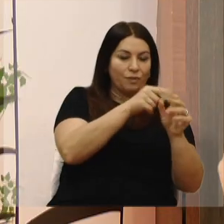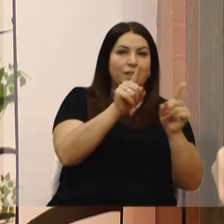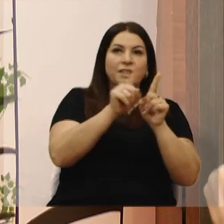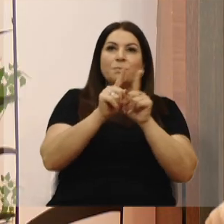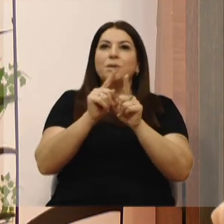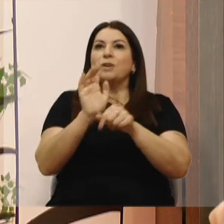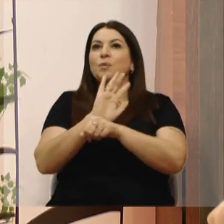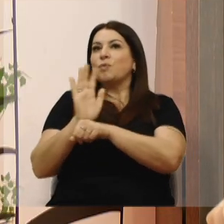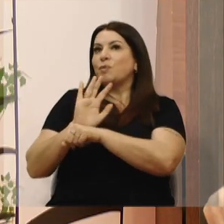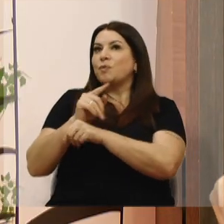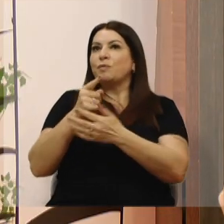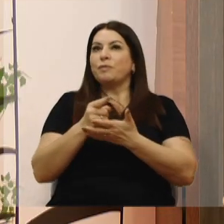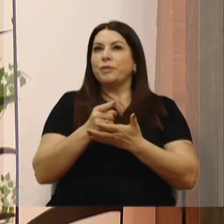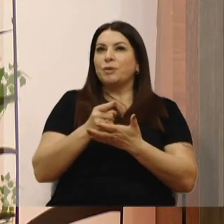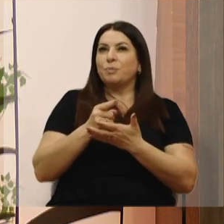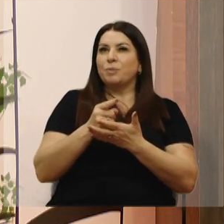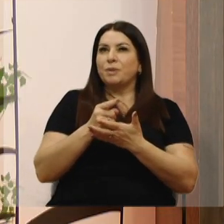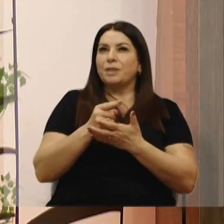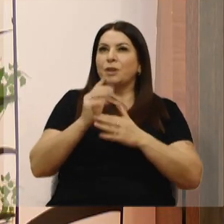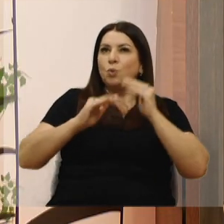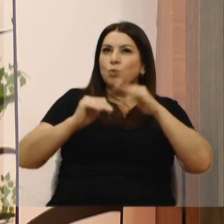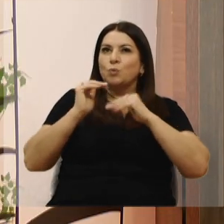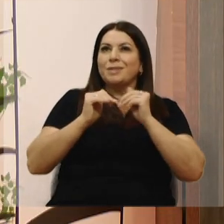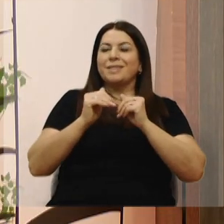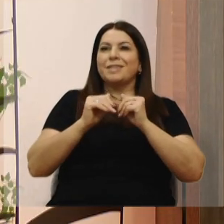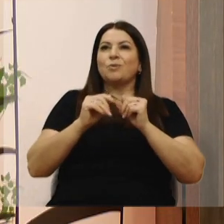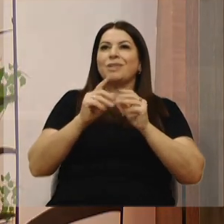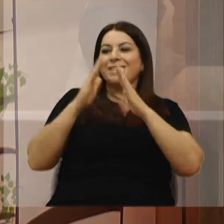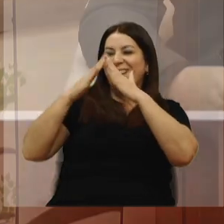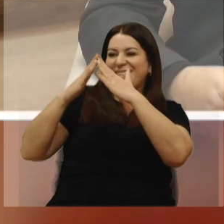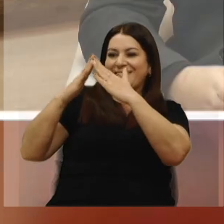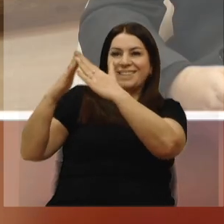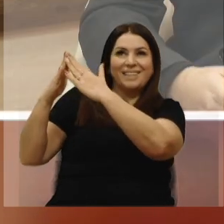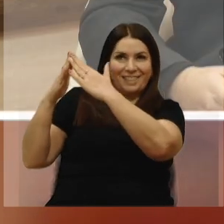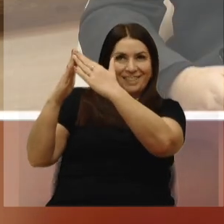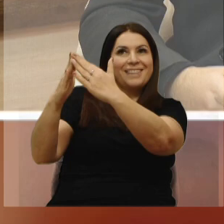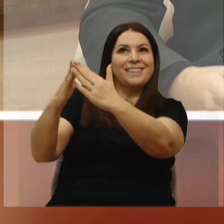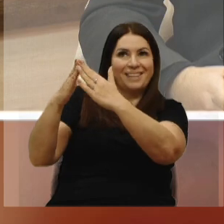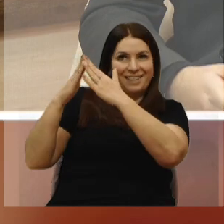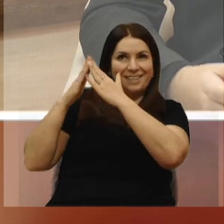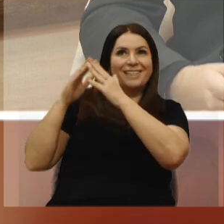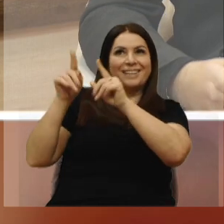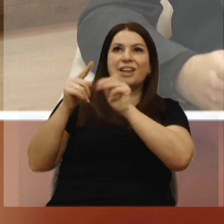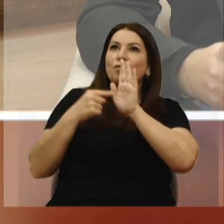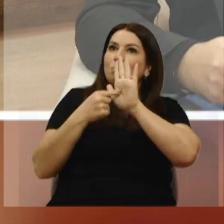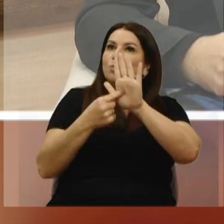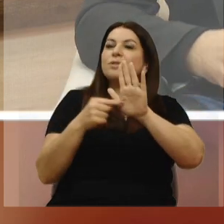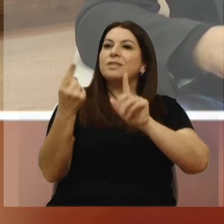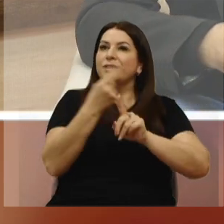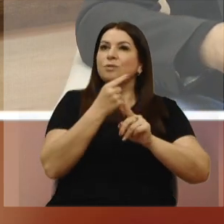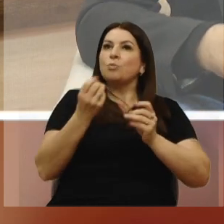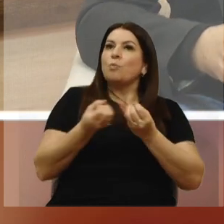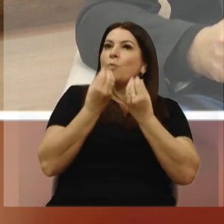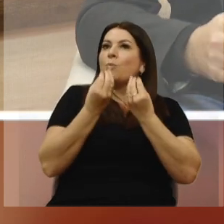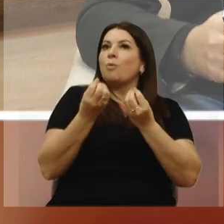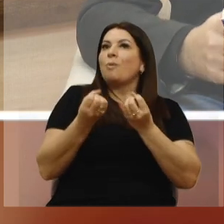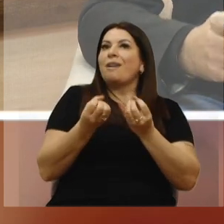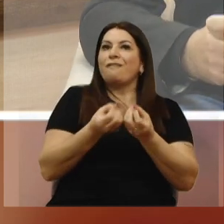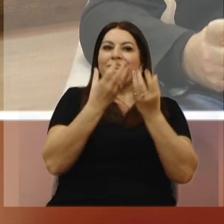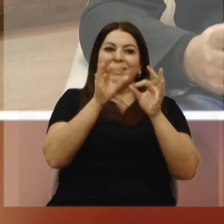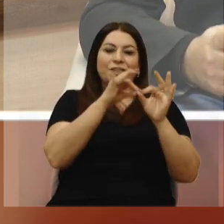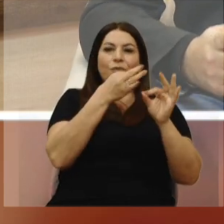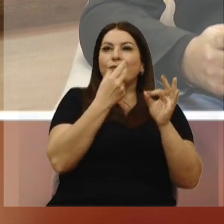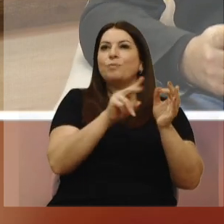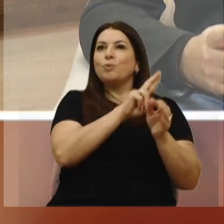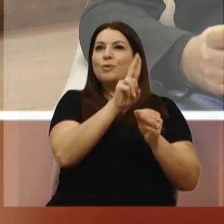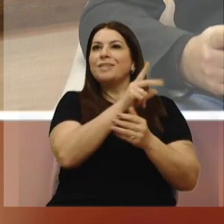Uva e também o filme da construção das réplicas. Então ela vai demonstrando como que a Festa da Uva